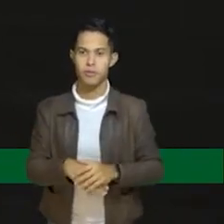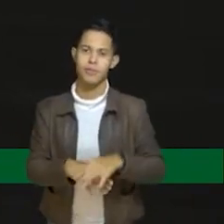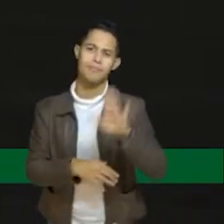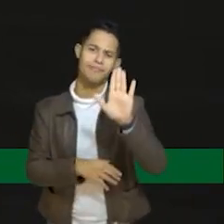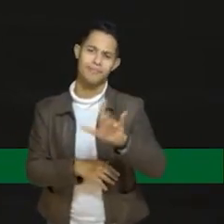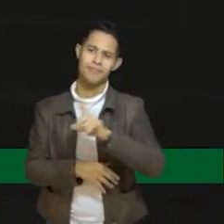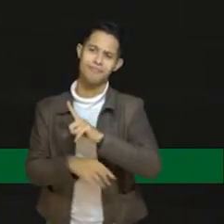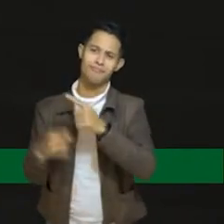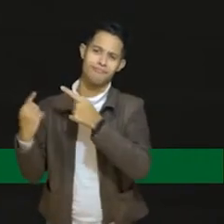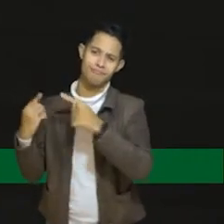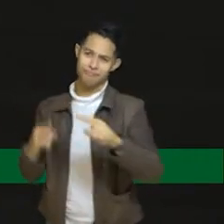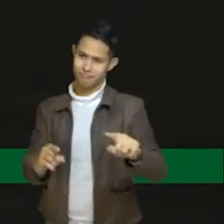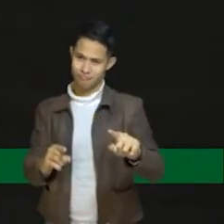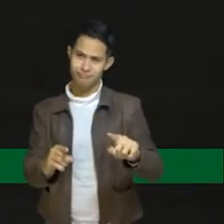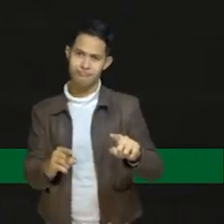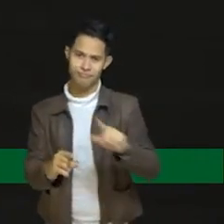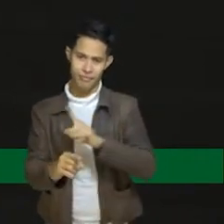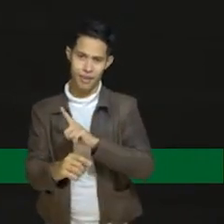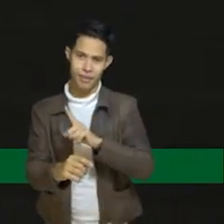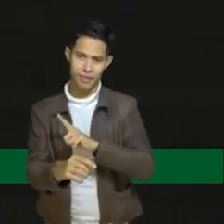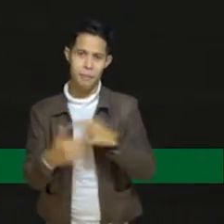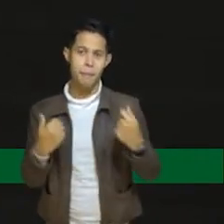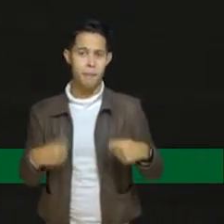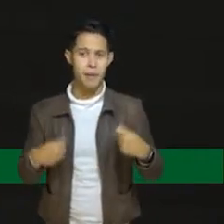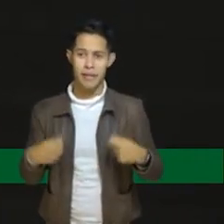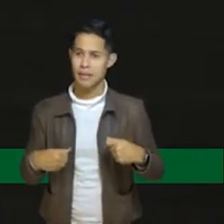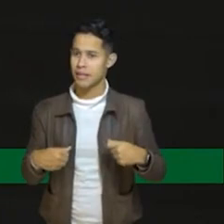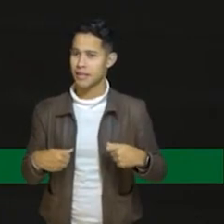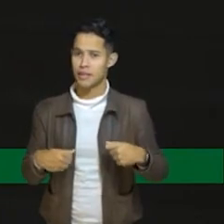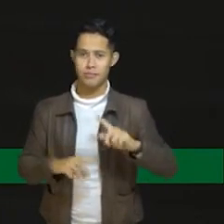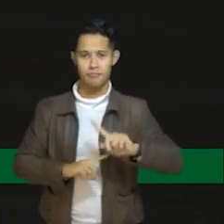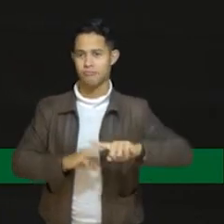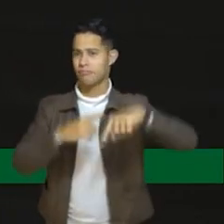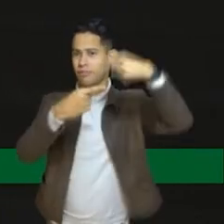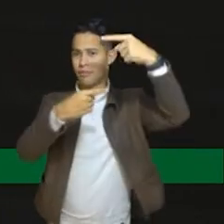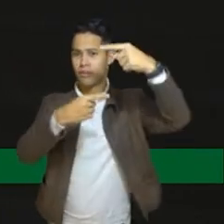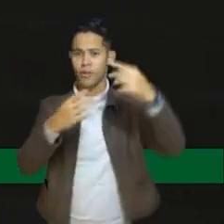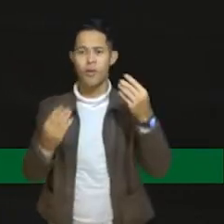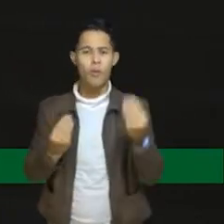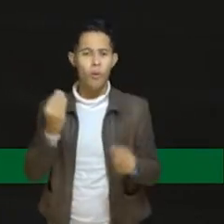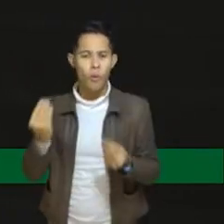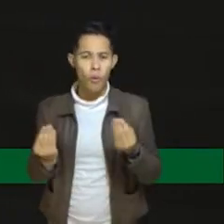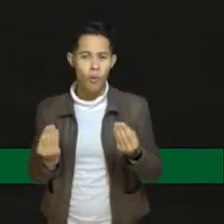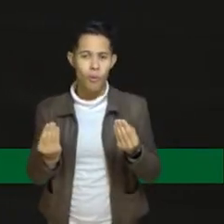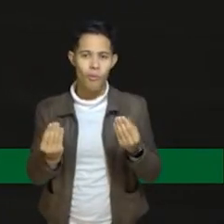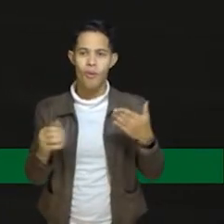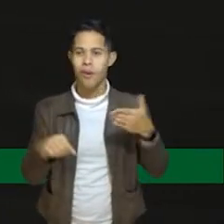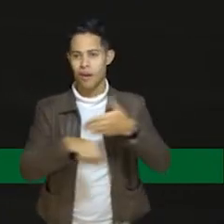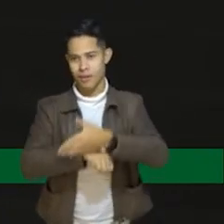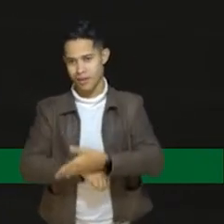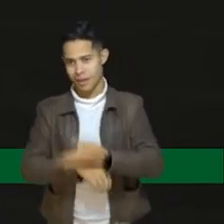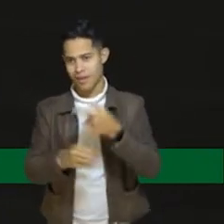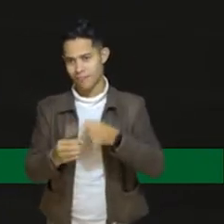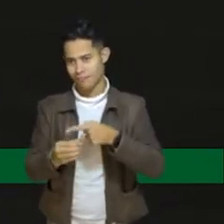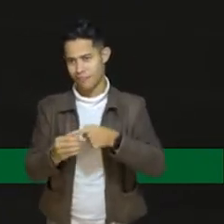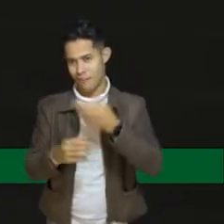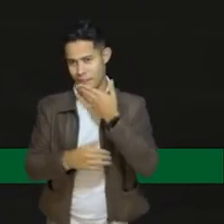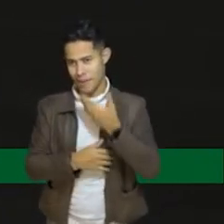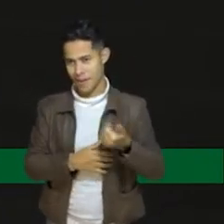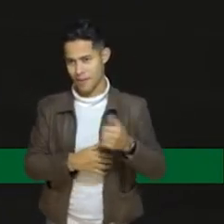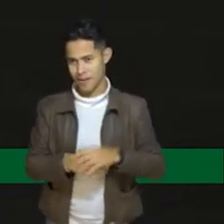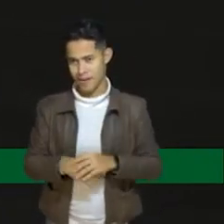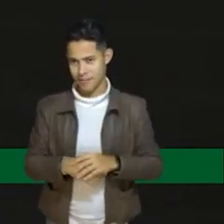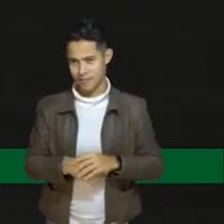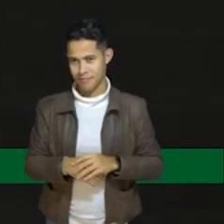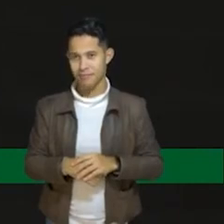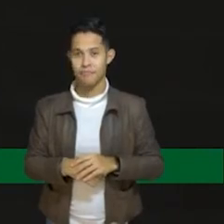em Itapuá que precisa ser superado: a melhoria do nosso acesso. A principal bandeira da